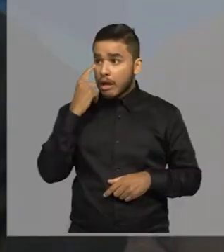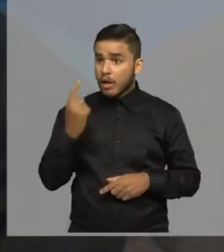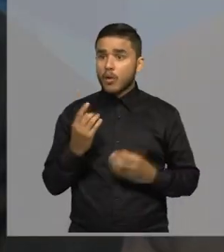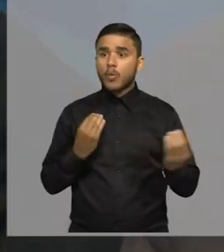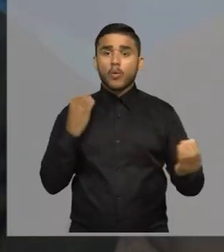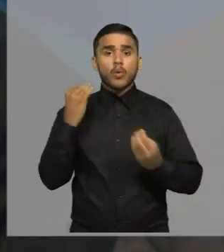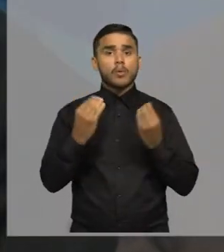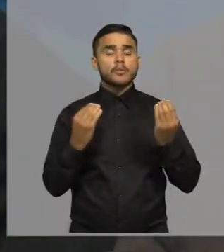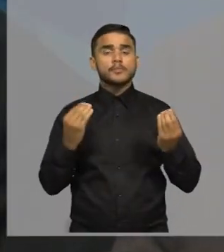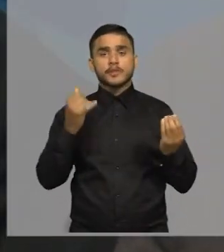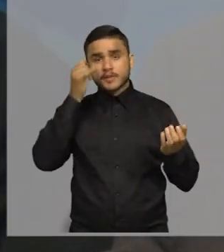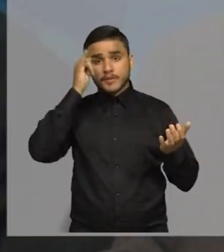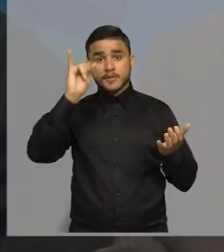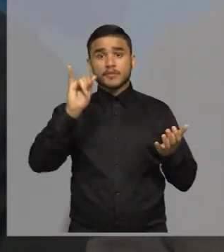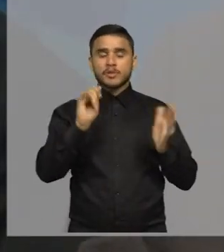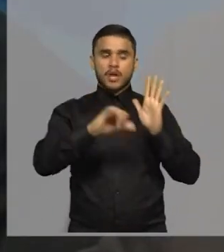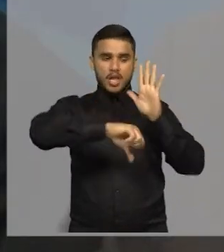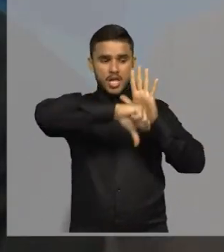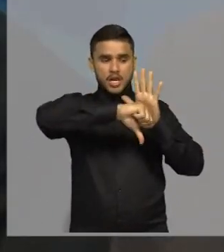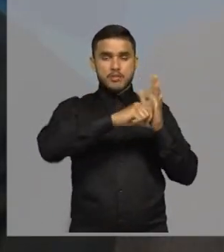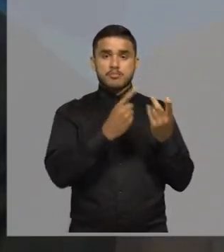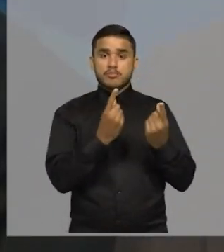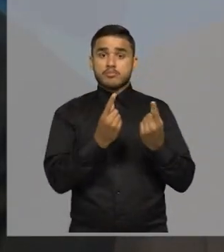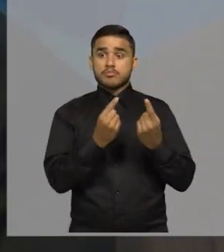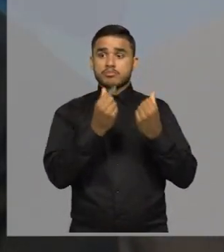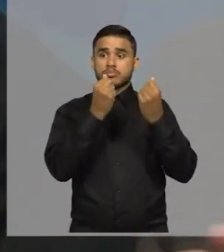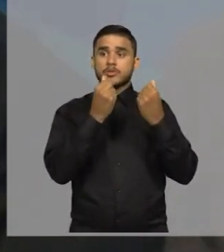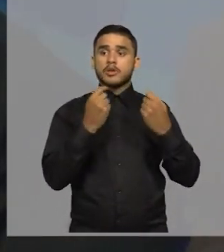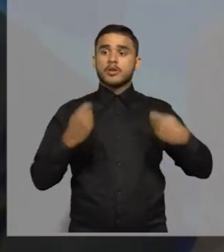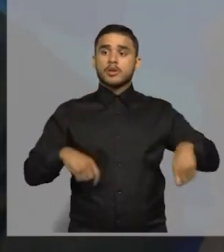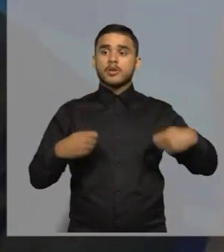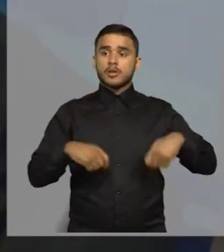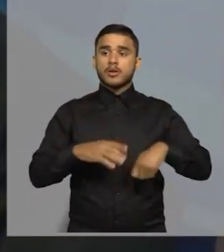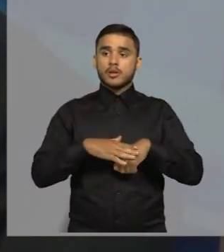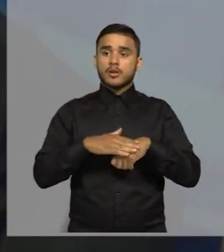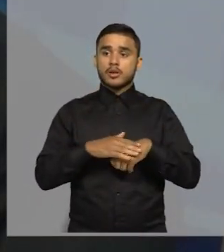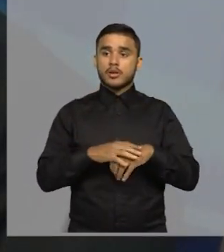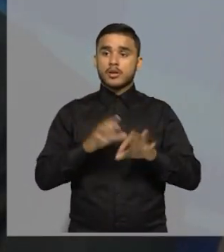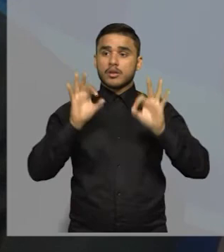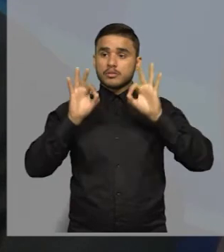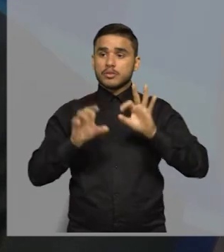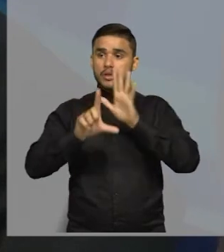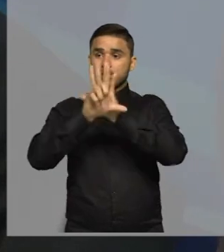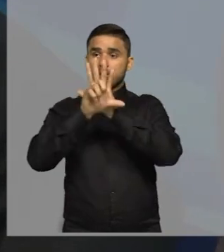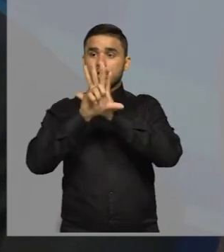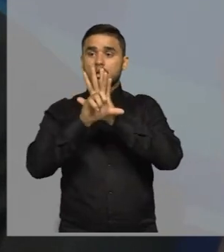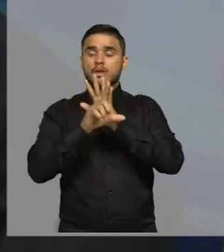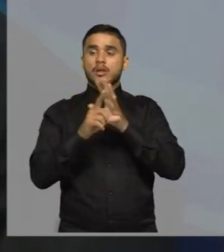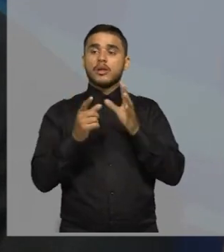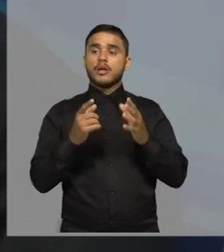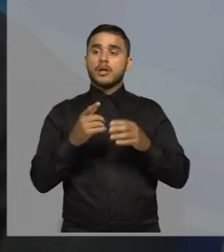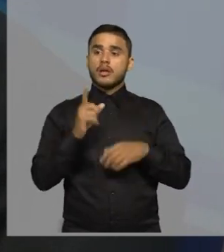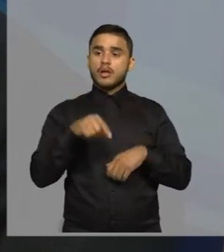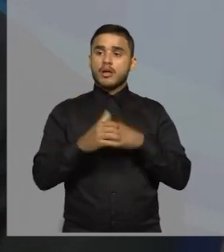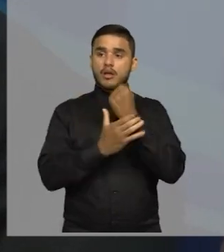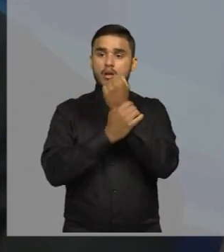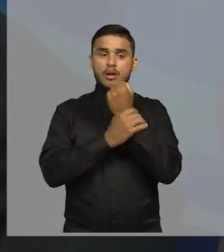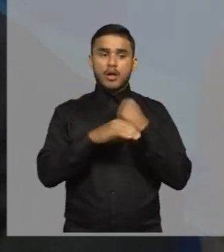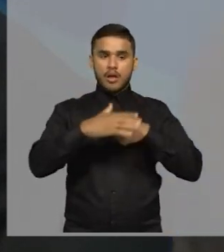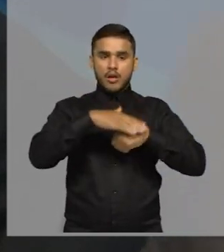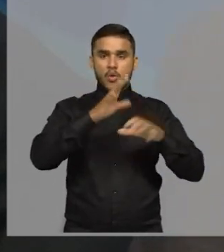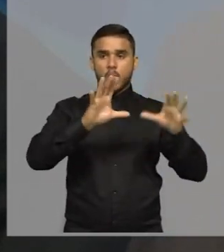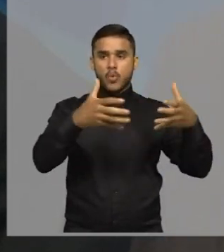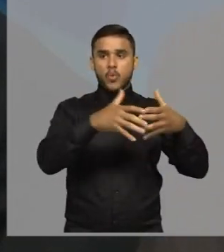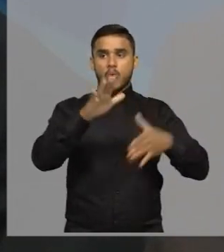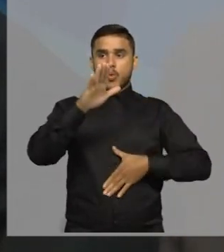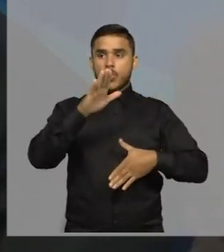Para tirar esse comércio da mão do crime, era preciso transferi-lo para o comércio regular, o comércio legal.